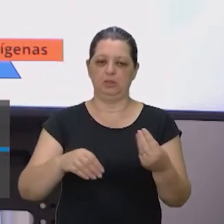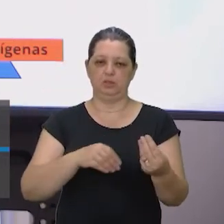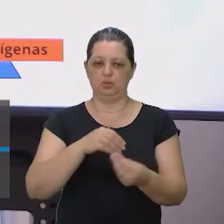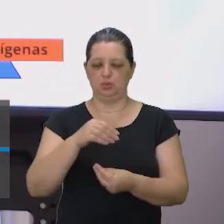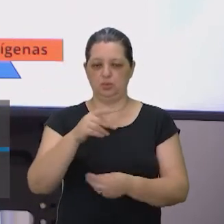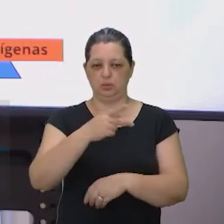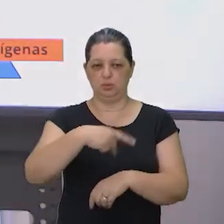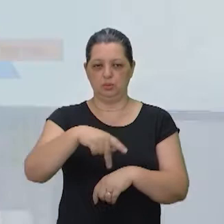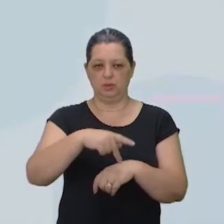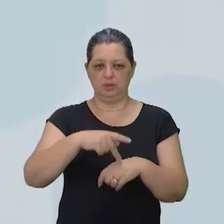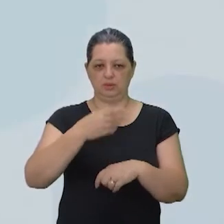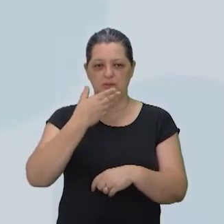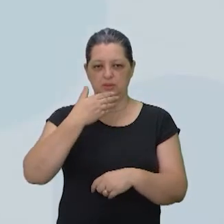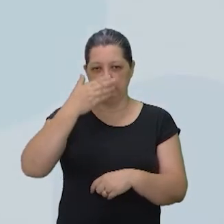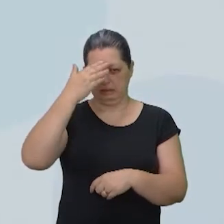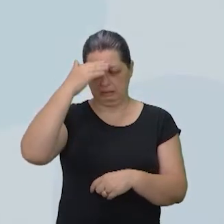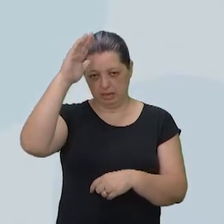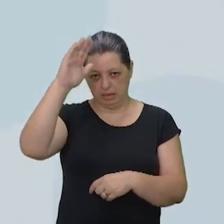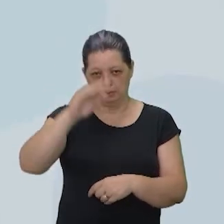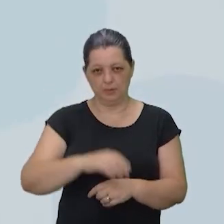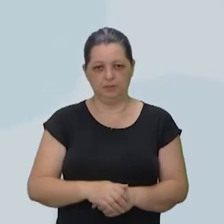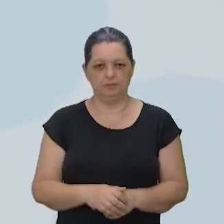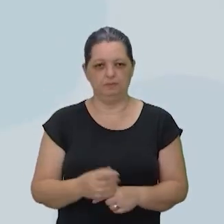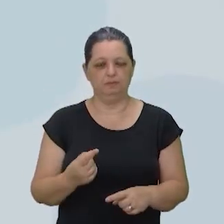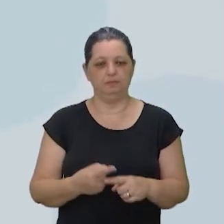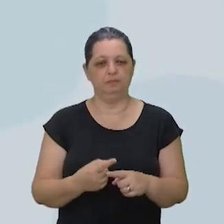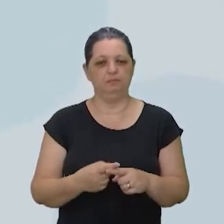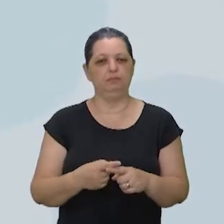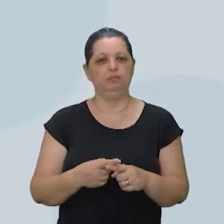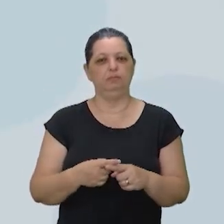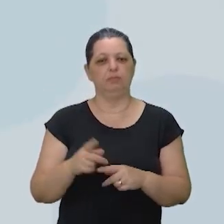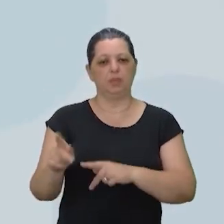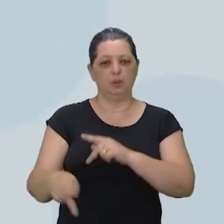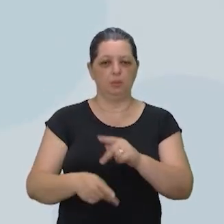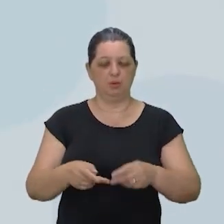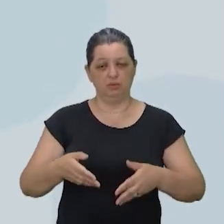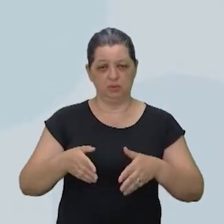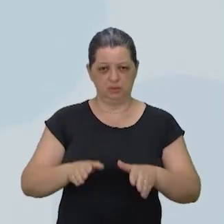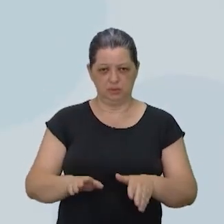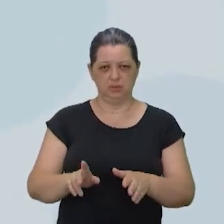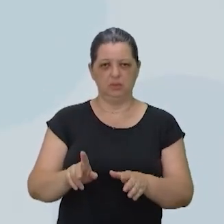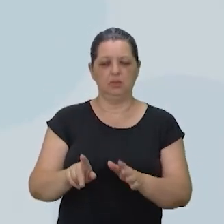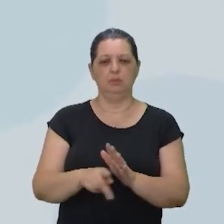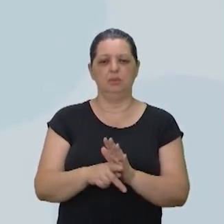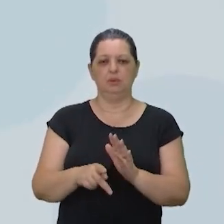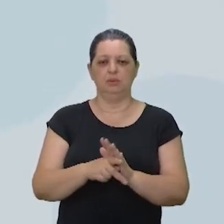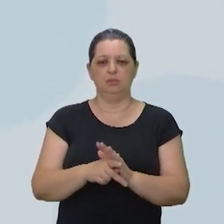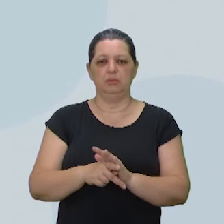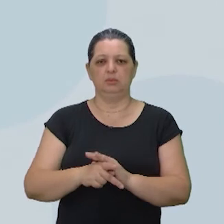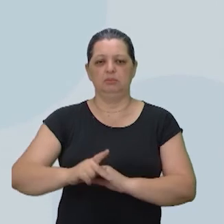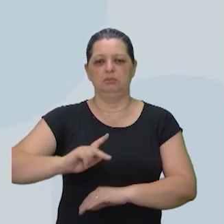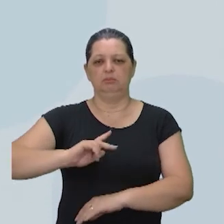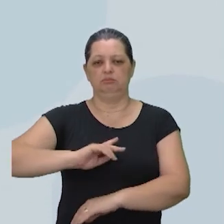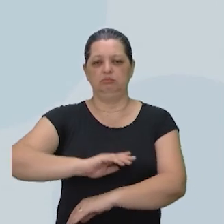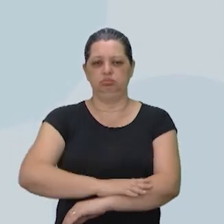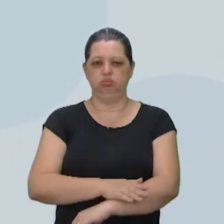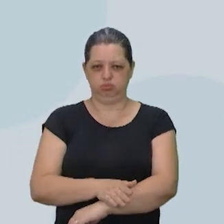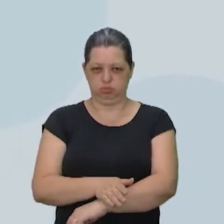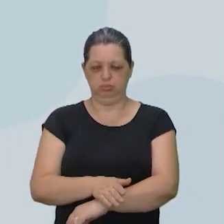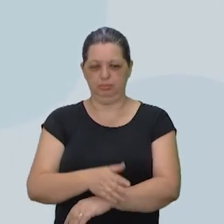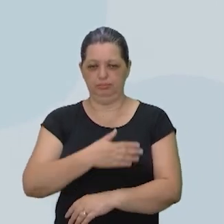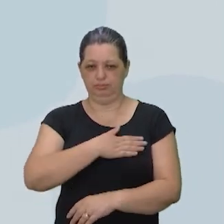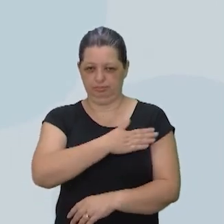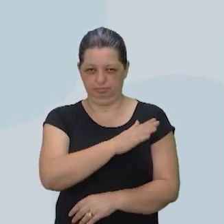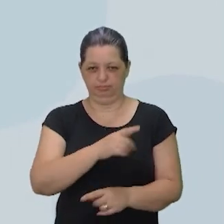Acima deles, aqueles que nasceram na Espanha, inclusive é uma sociedade ultrarracista, tá, gente? Porque o denominador,